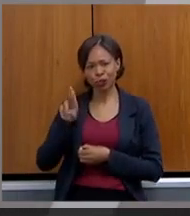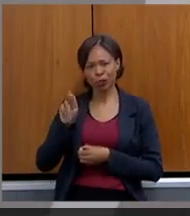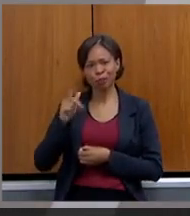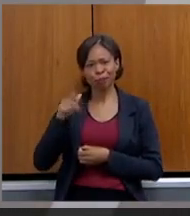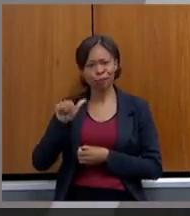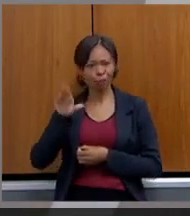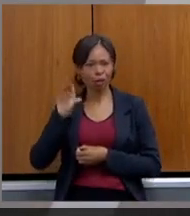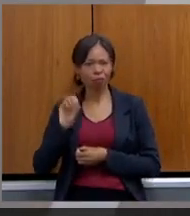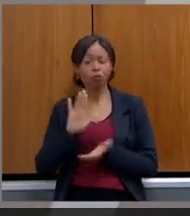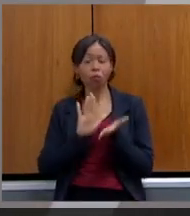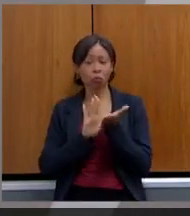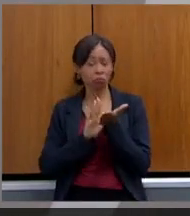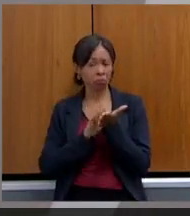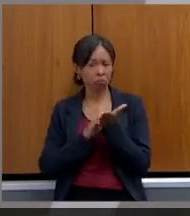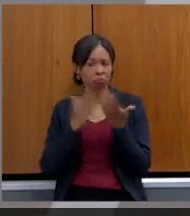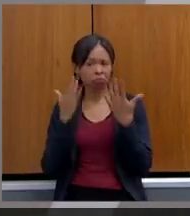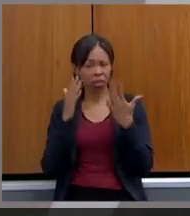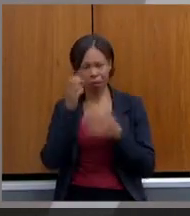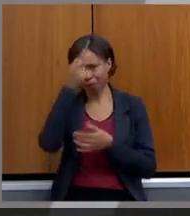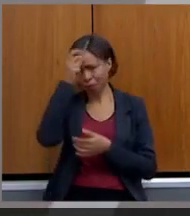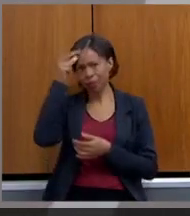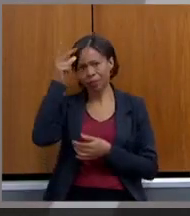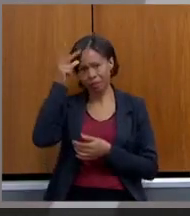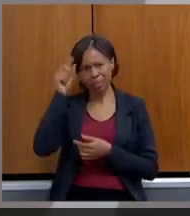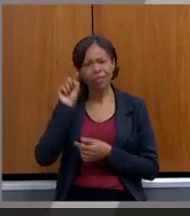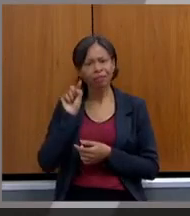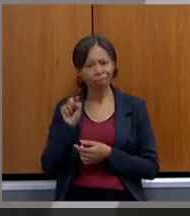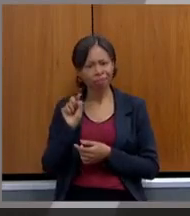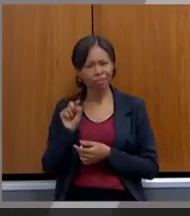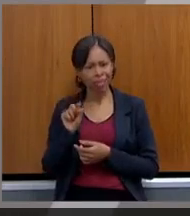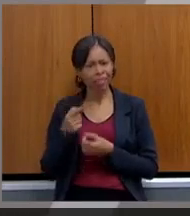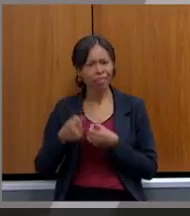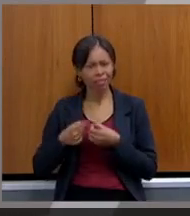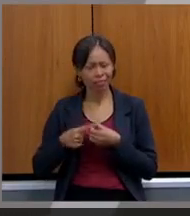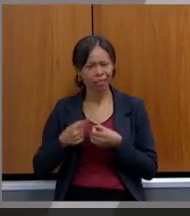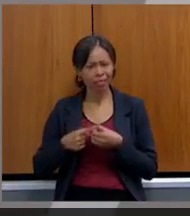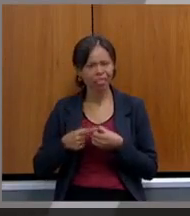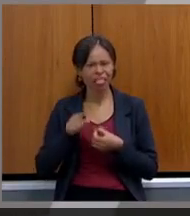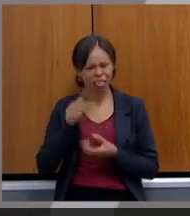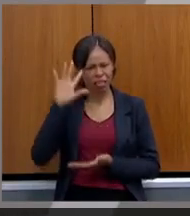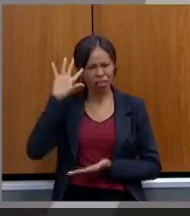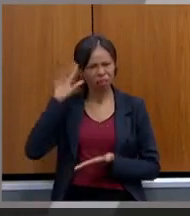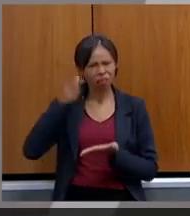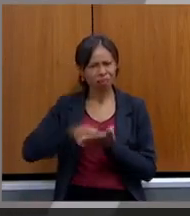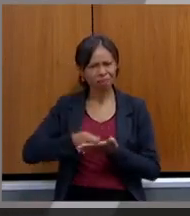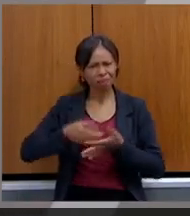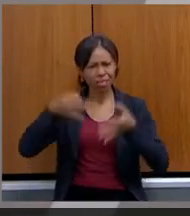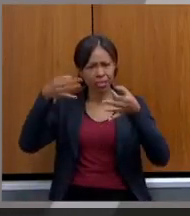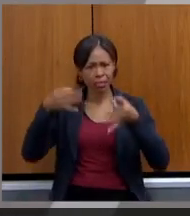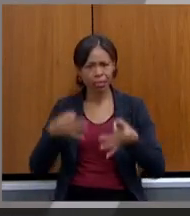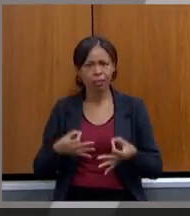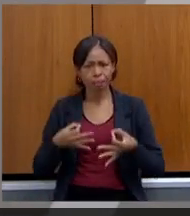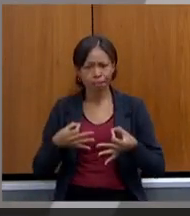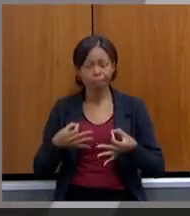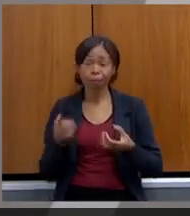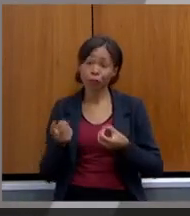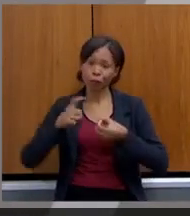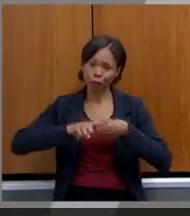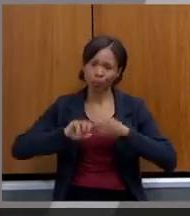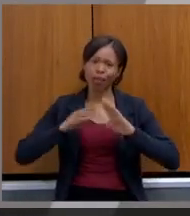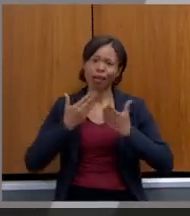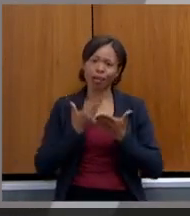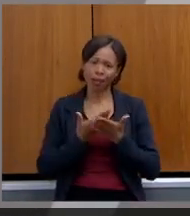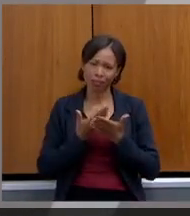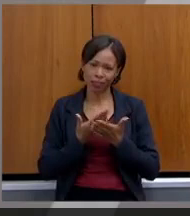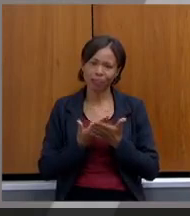e te ver esta percepção e essa decisão tão acertada a volta das aulas